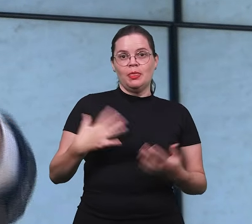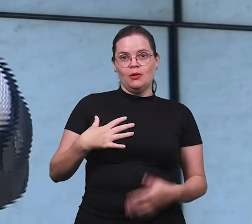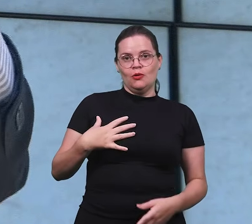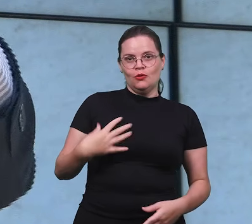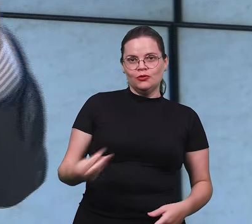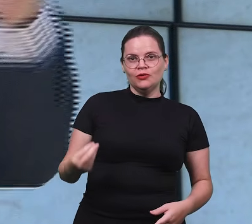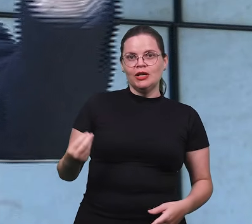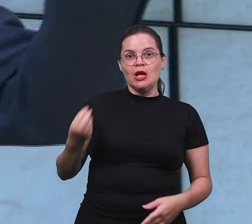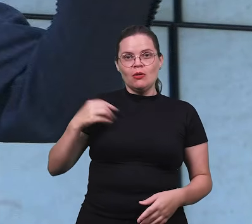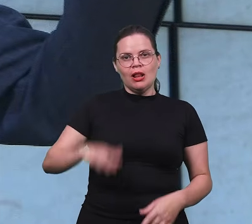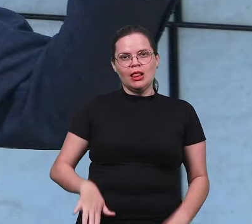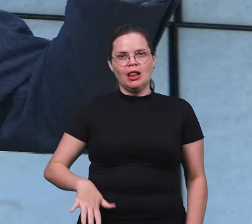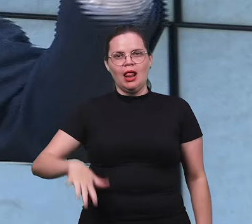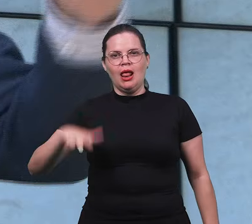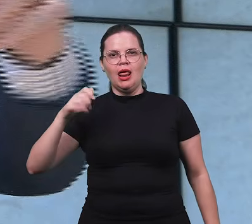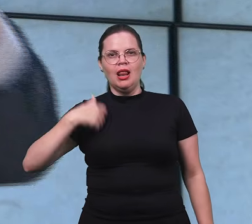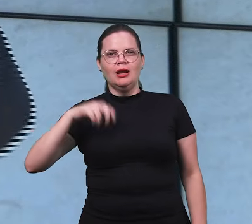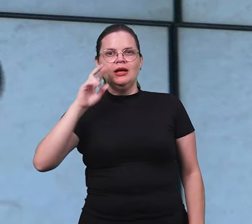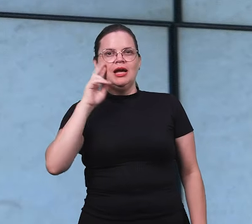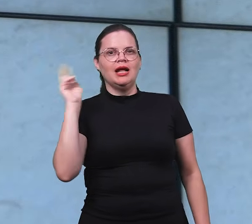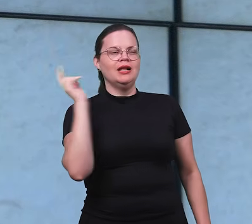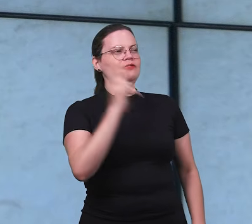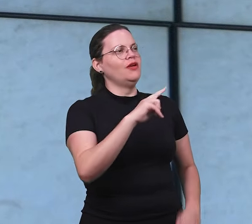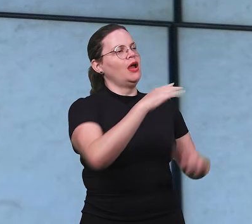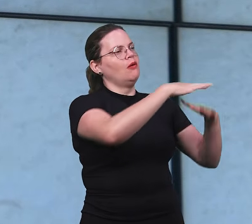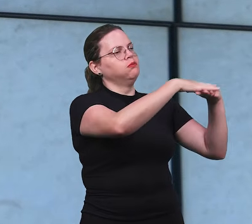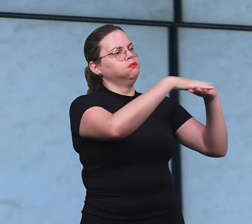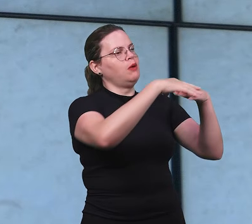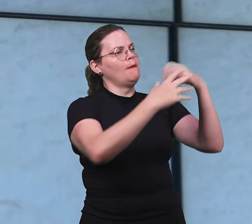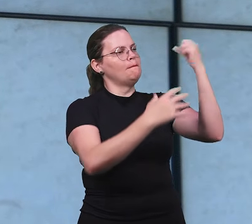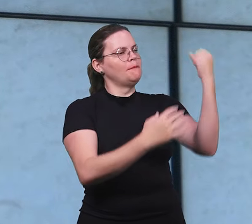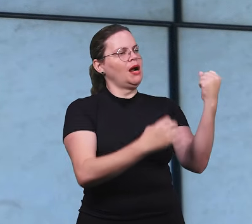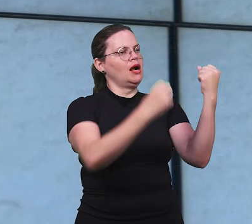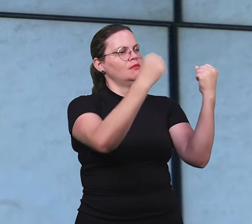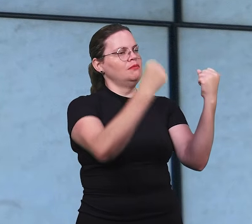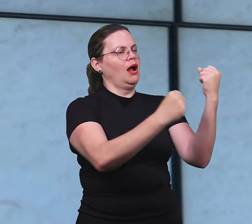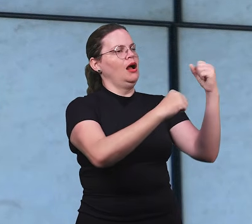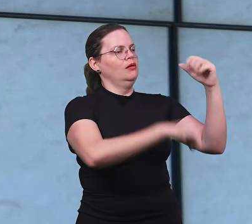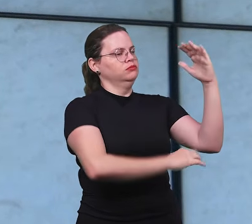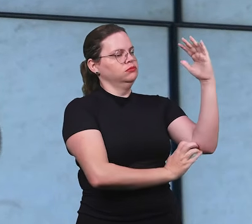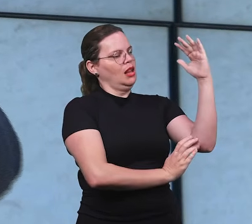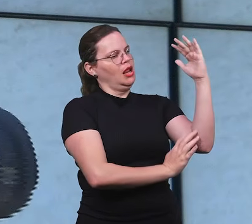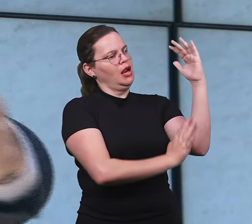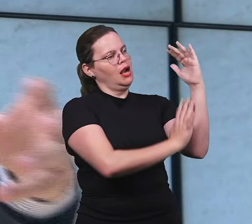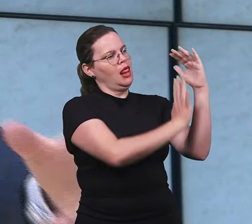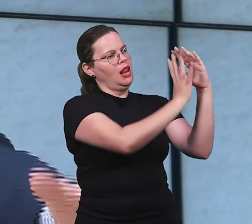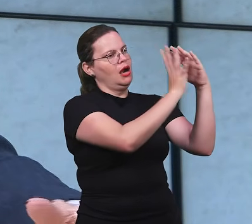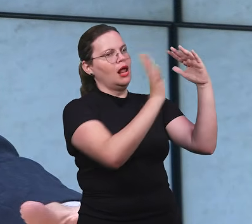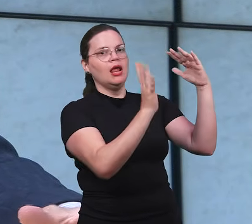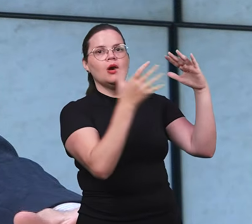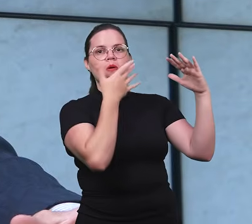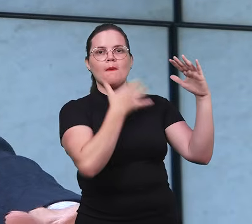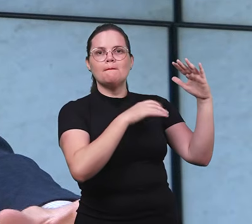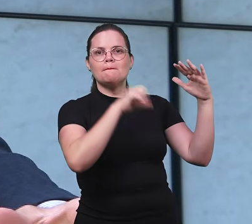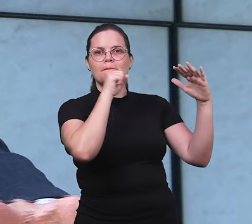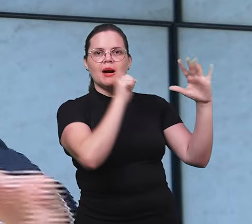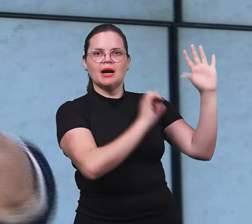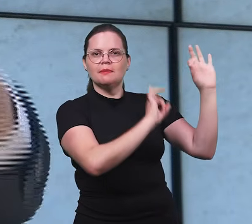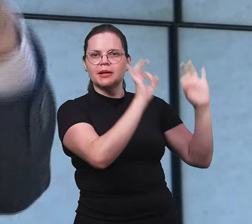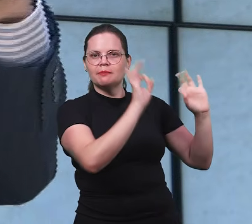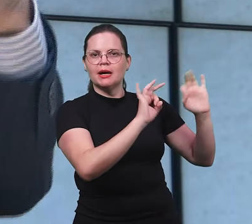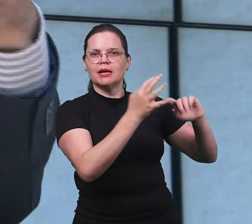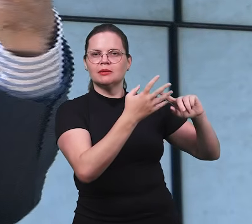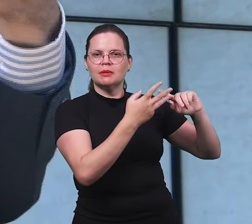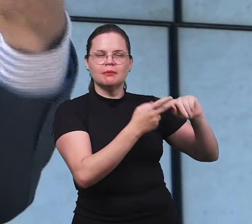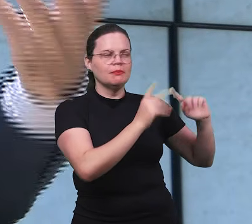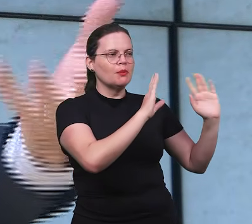o inicial, o pai colocando a estaca, os primeiros cachos do fruto ali que eram produzidos, né? Todo o processo, a